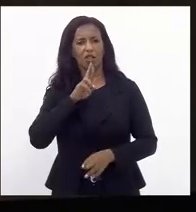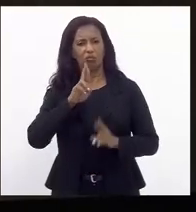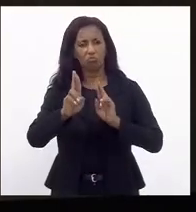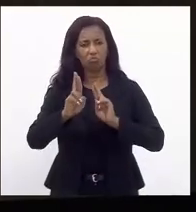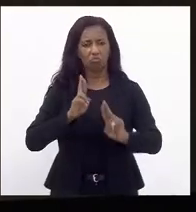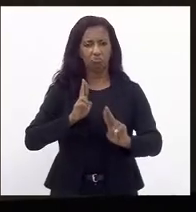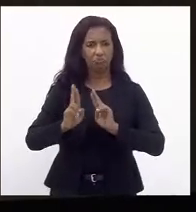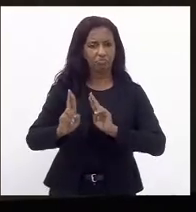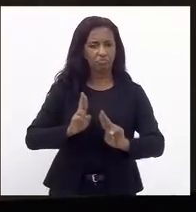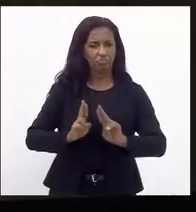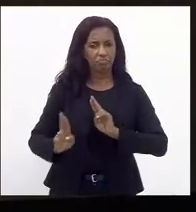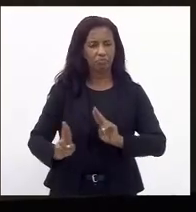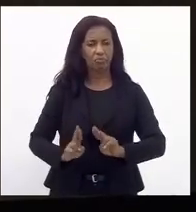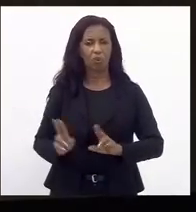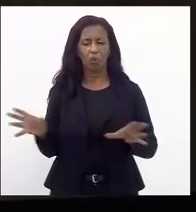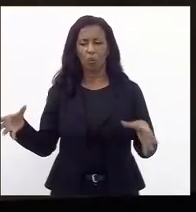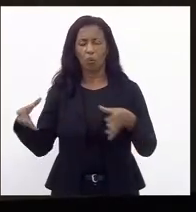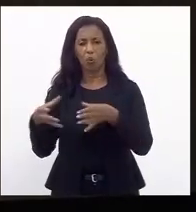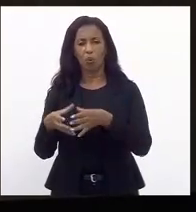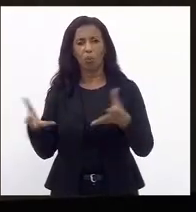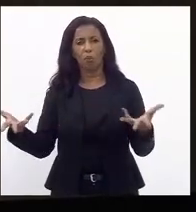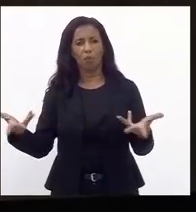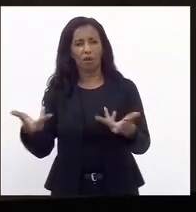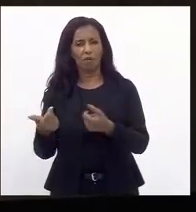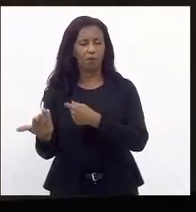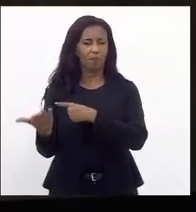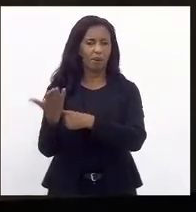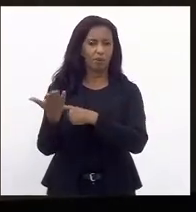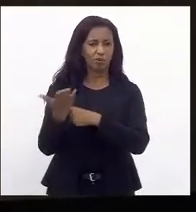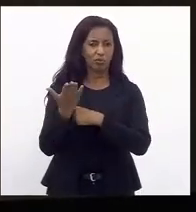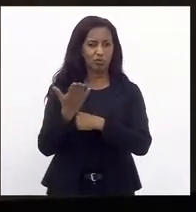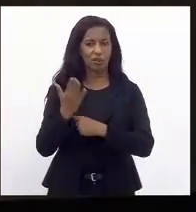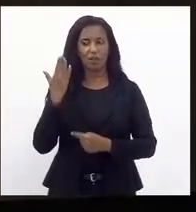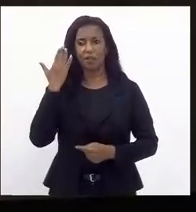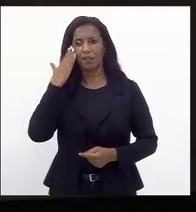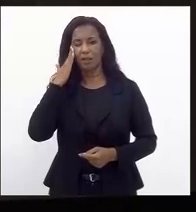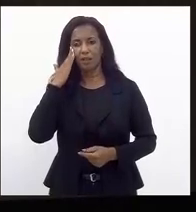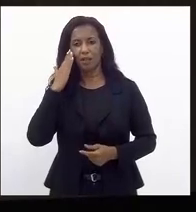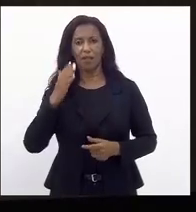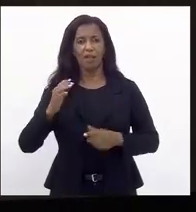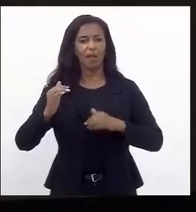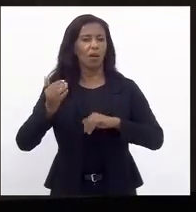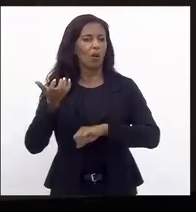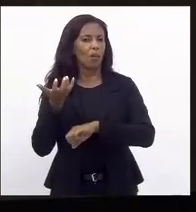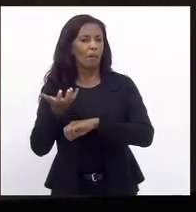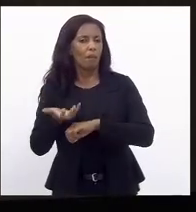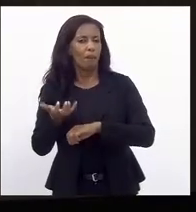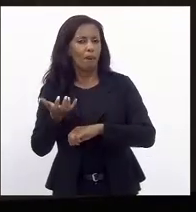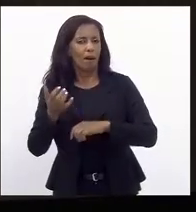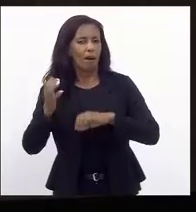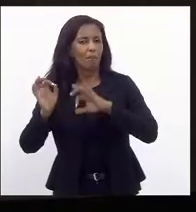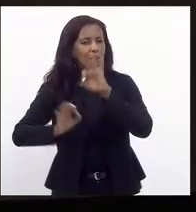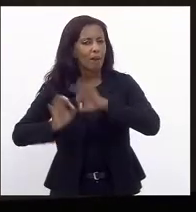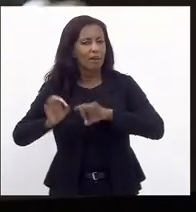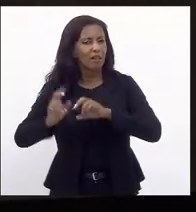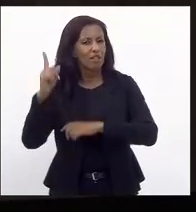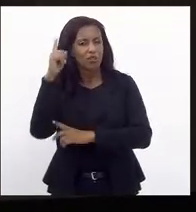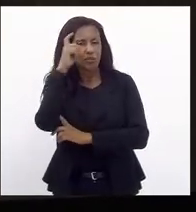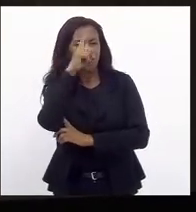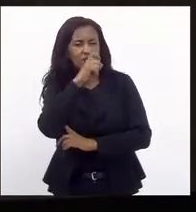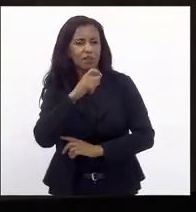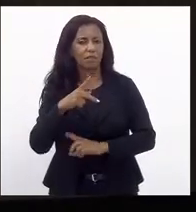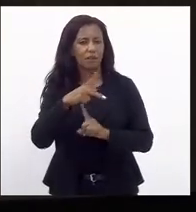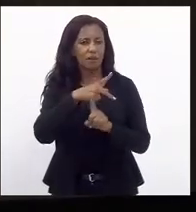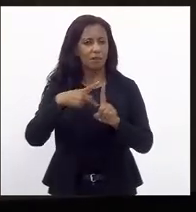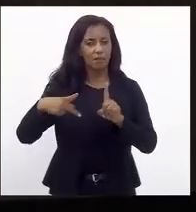resposta efetiva num time maravilhoso pra e vai entender uma matéria de vítima que a Previdência e o